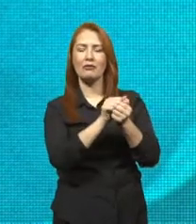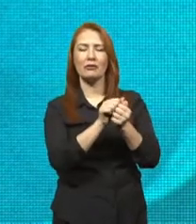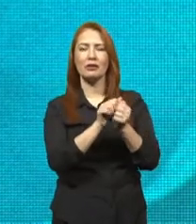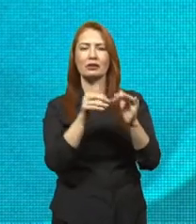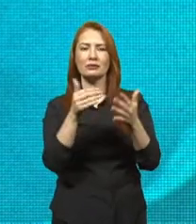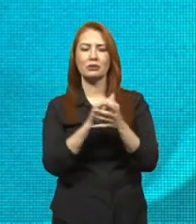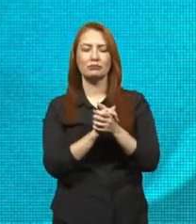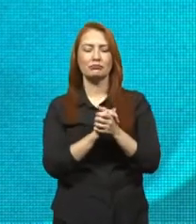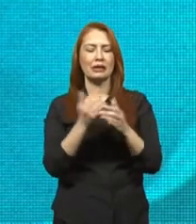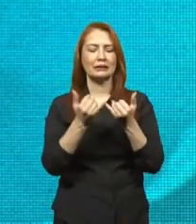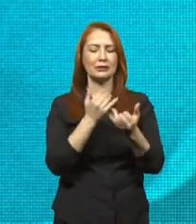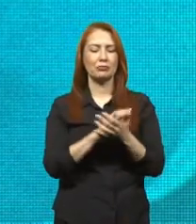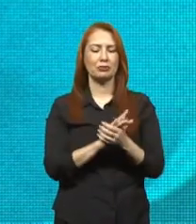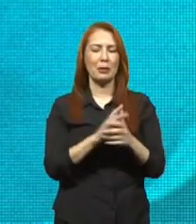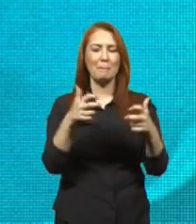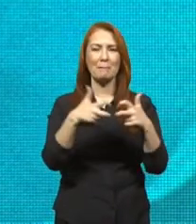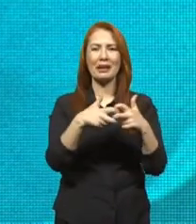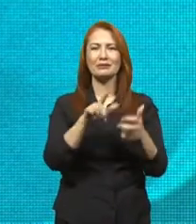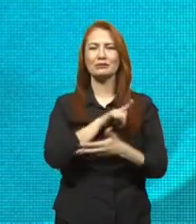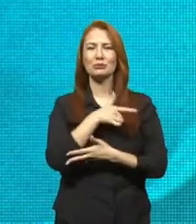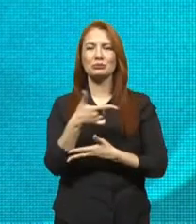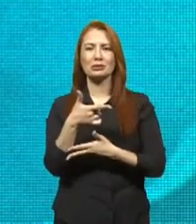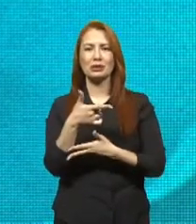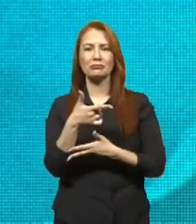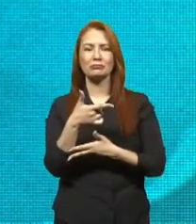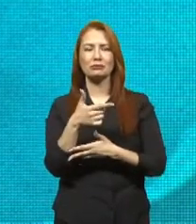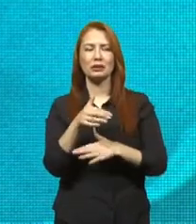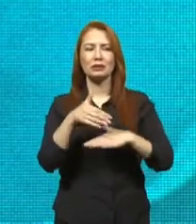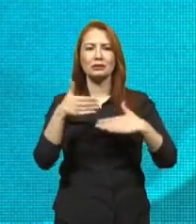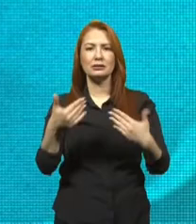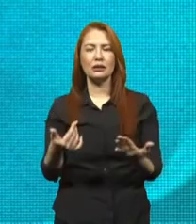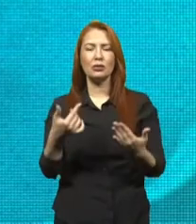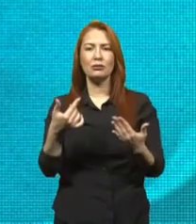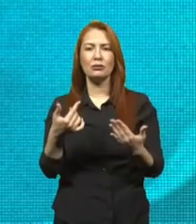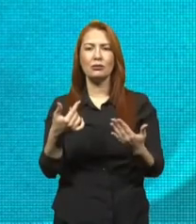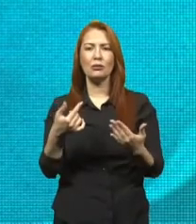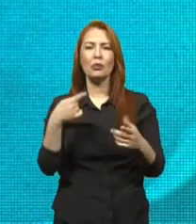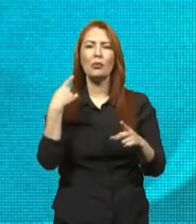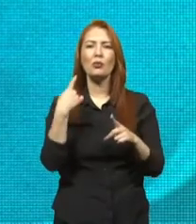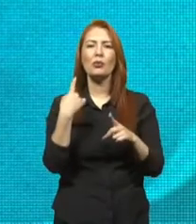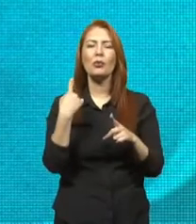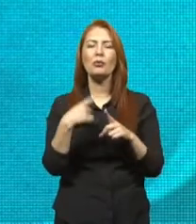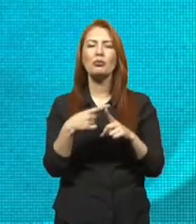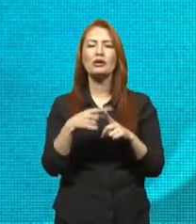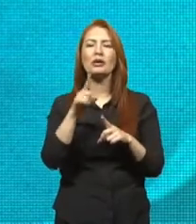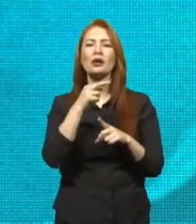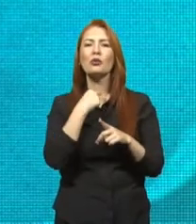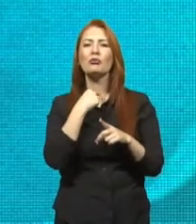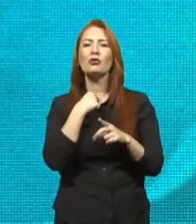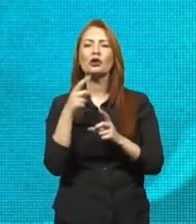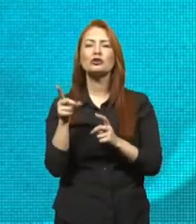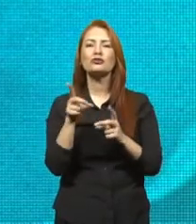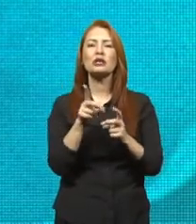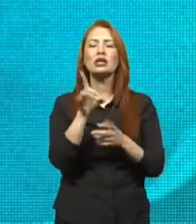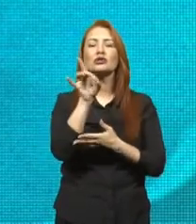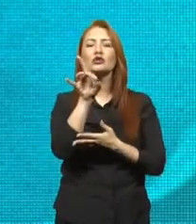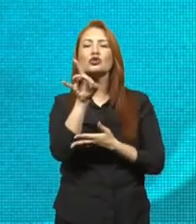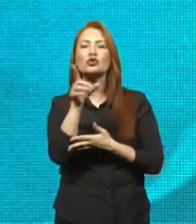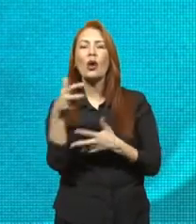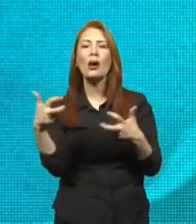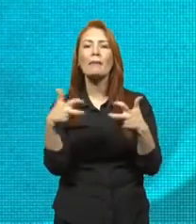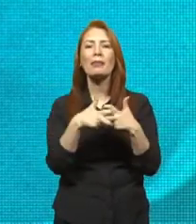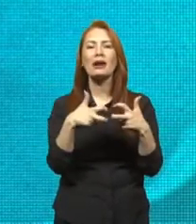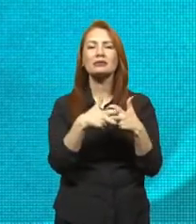peça porque esse modelo saiu de linha. Por que não vender para o consumidor a pecinha que está faltando, né? Isso é um modelo sustentável,